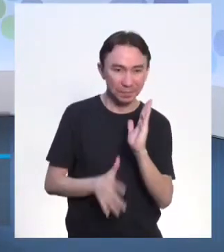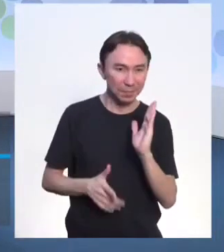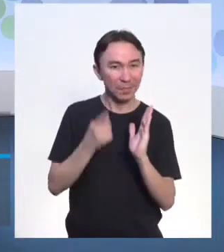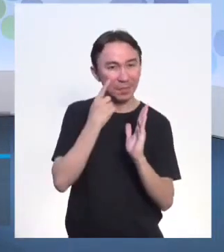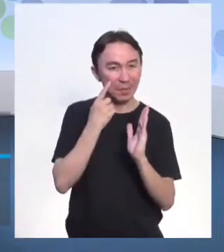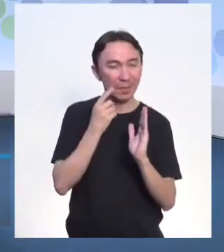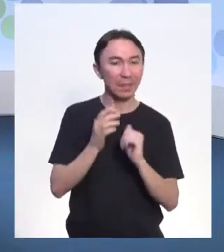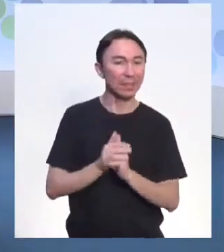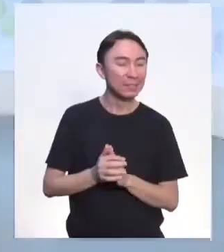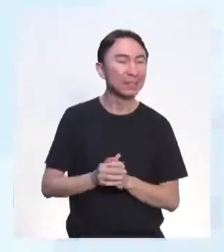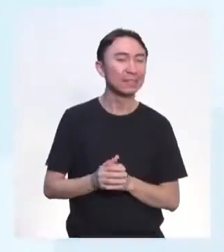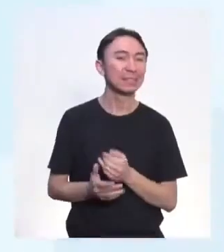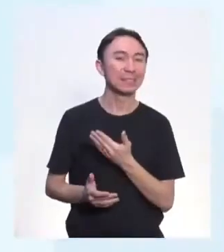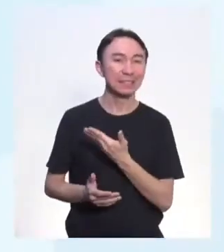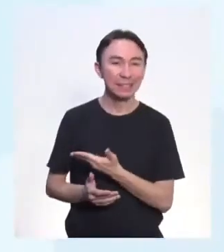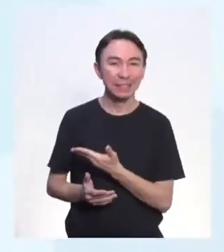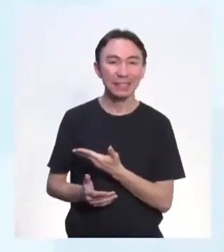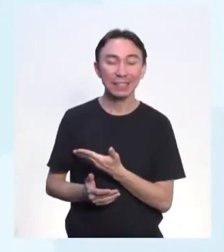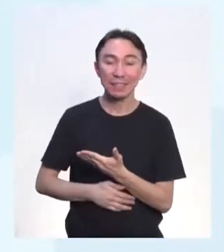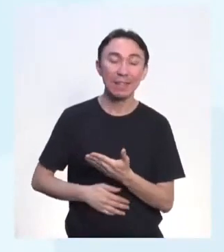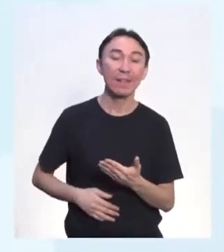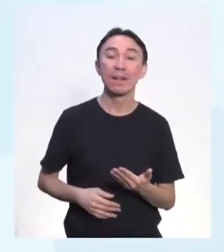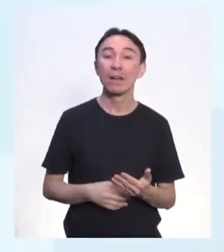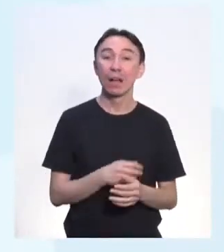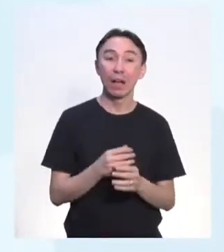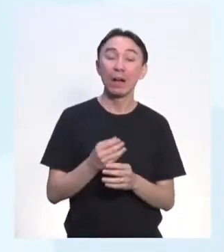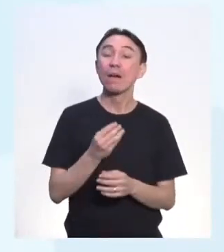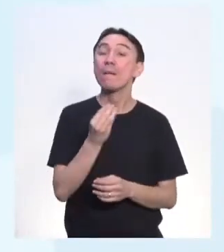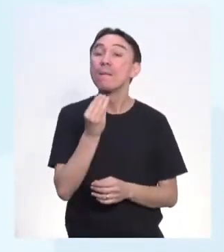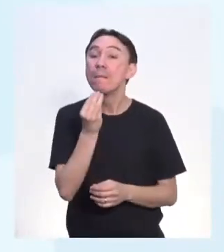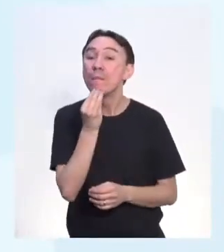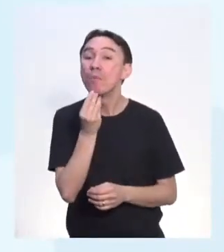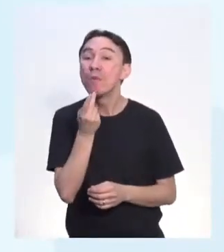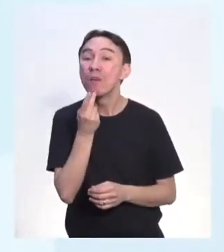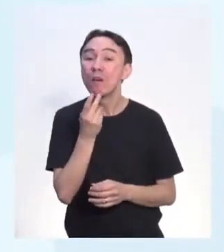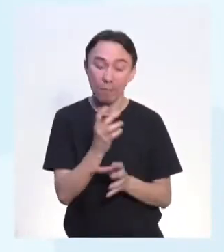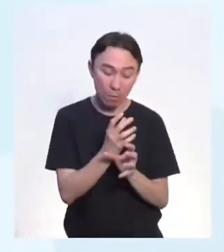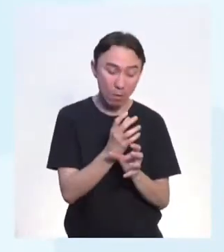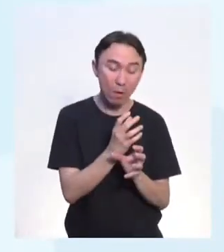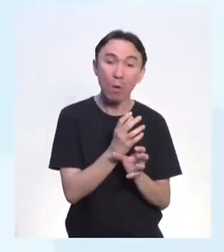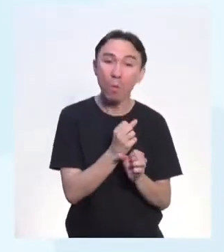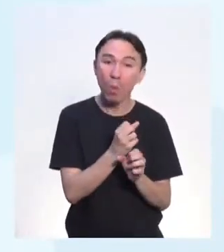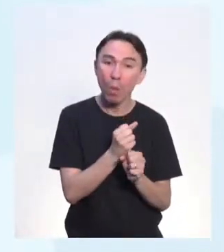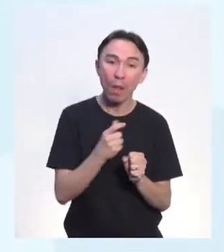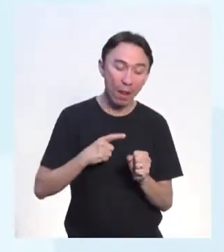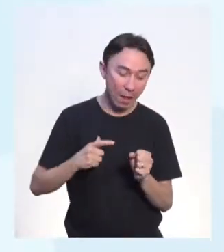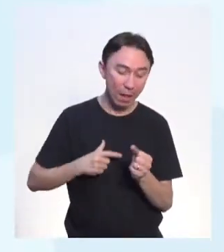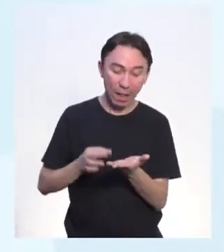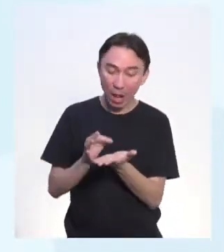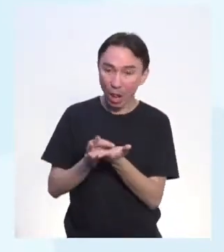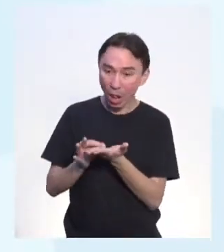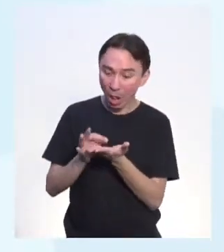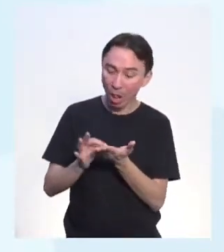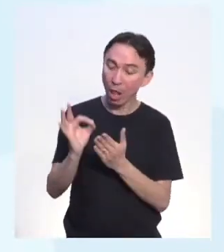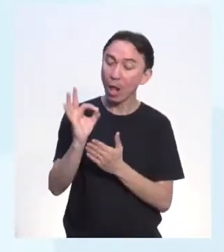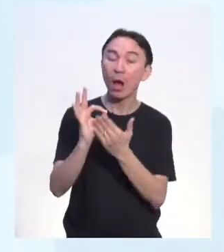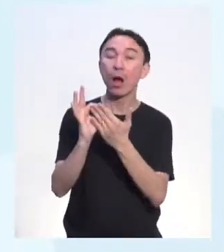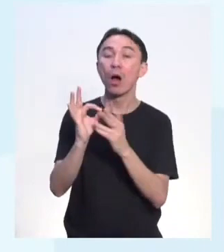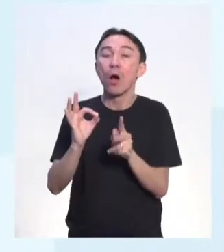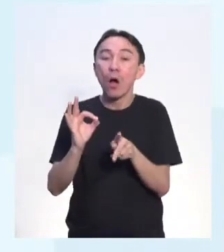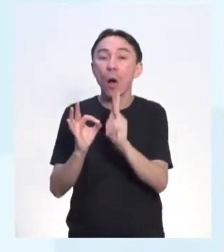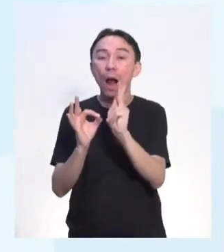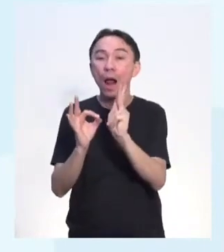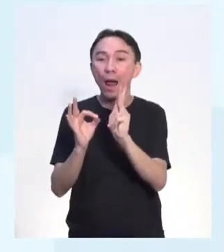resposta. Qual a probabilidade de se obter a face coroa voltada para cima no lançamento